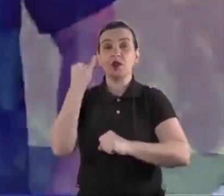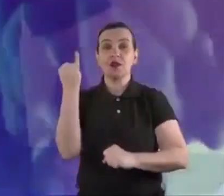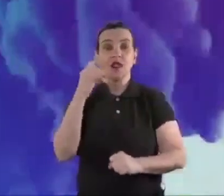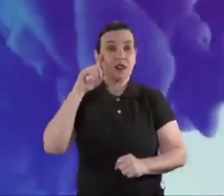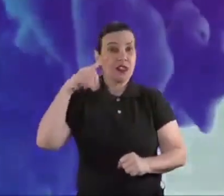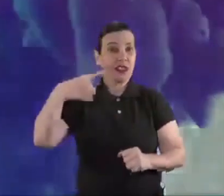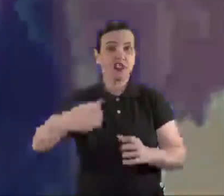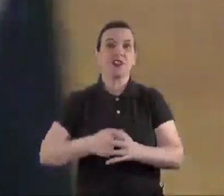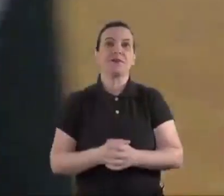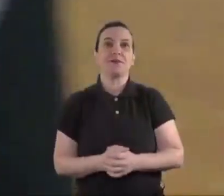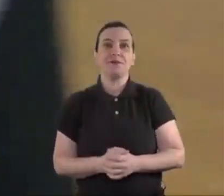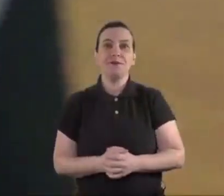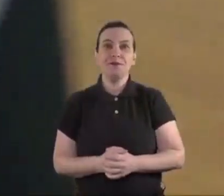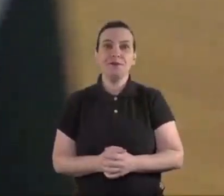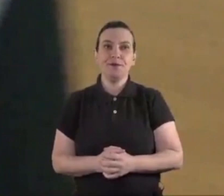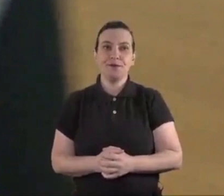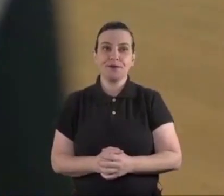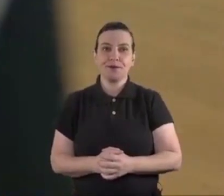dia.